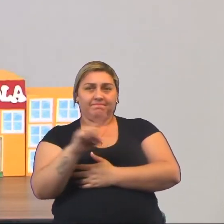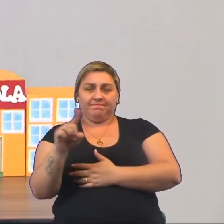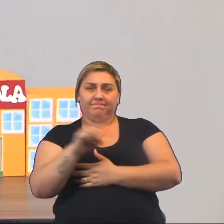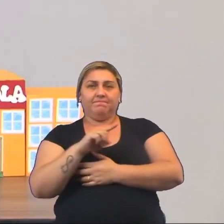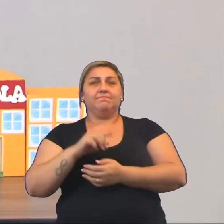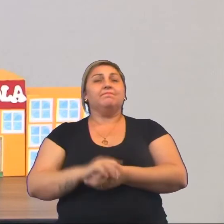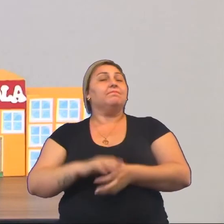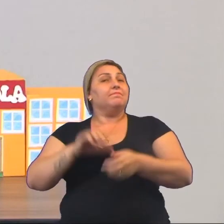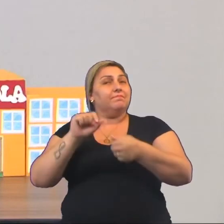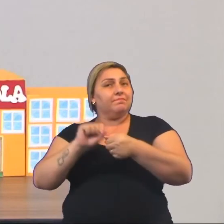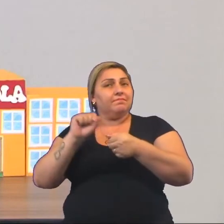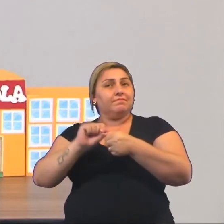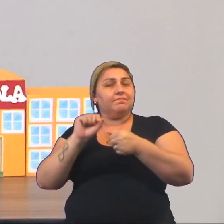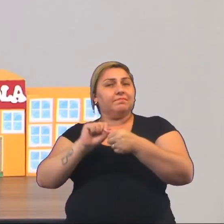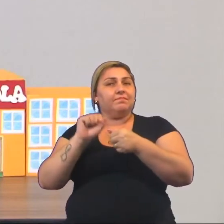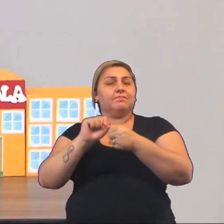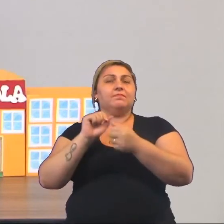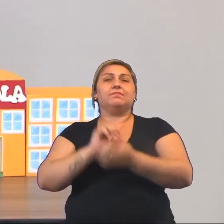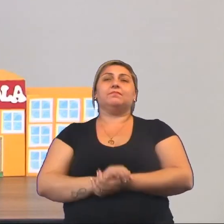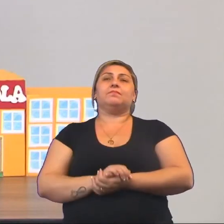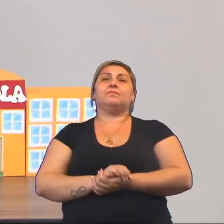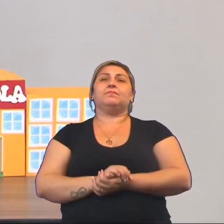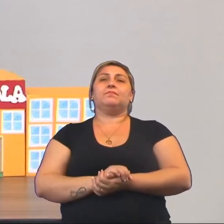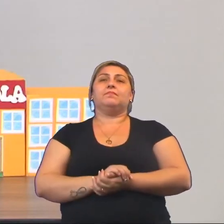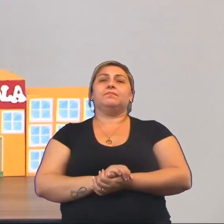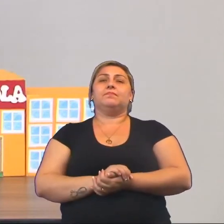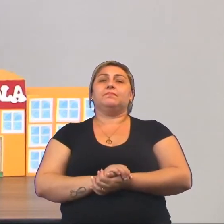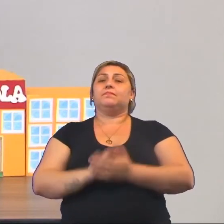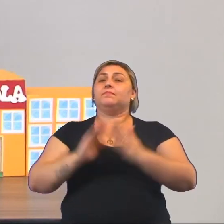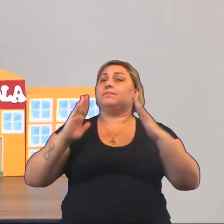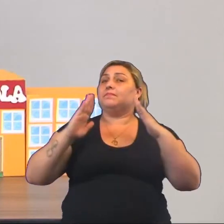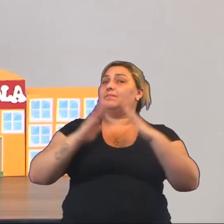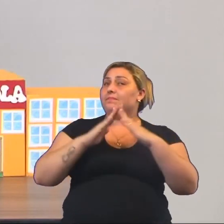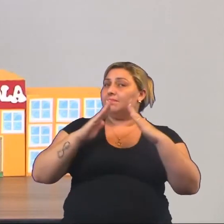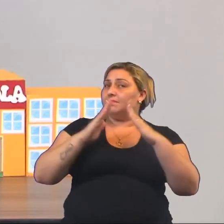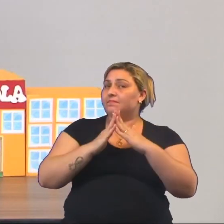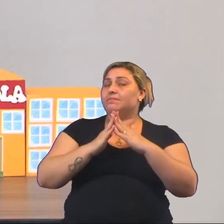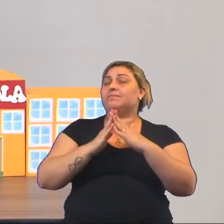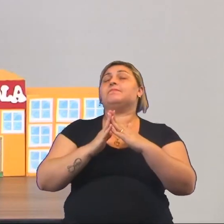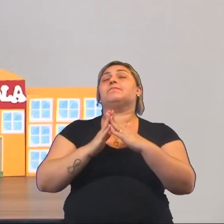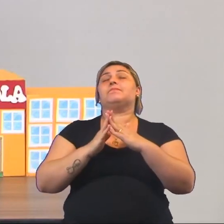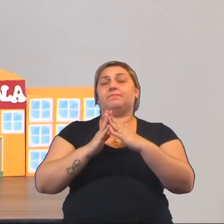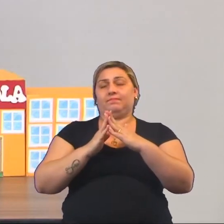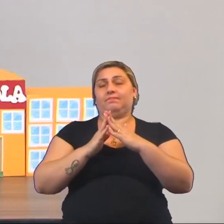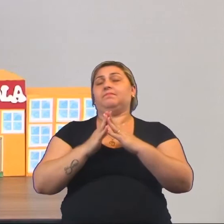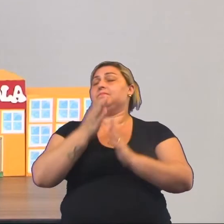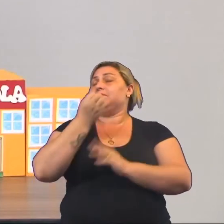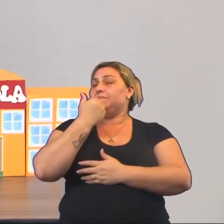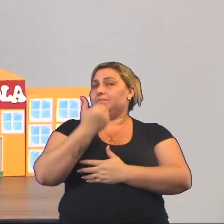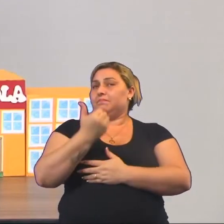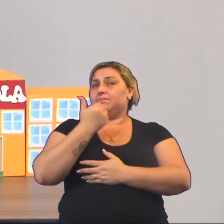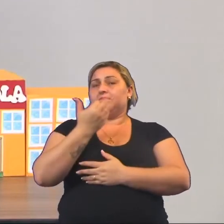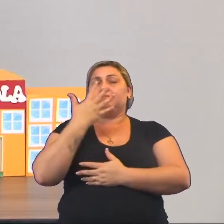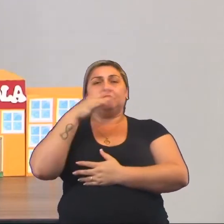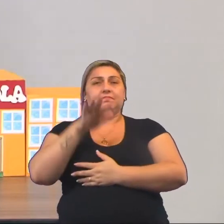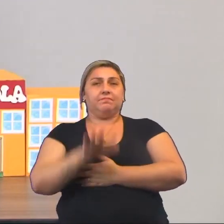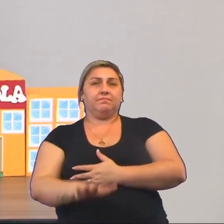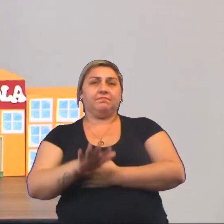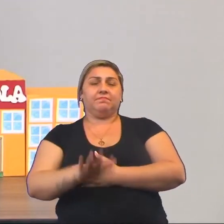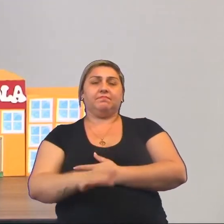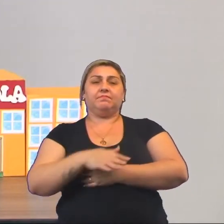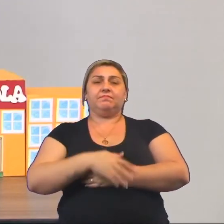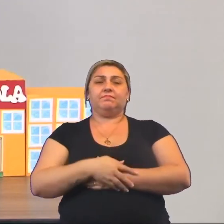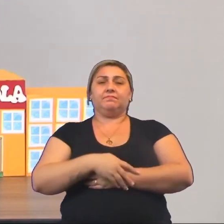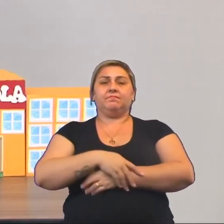Não, ela está sendo realizada em casa. Muito bem,